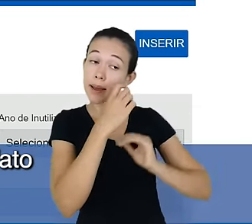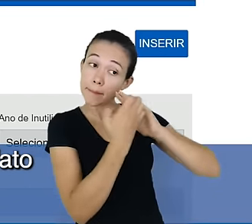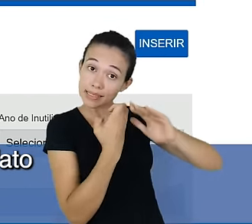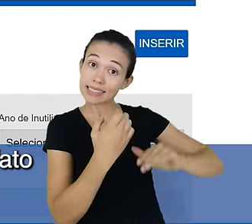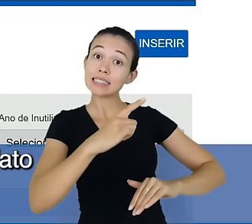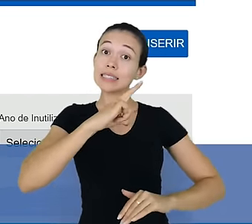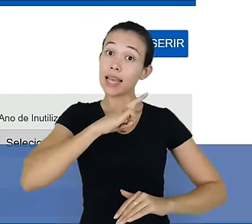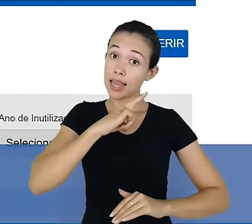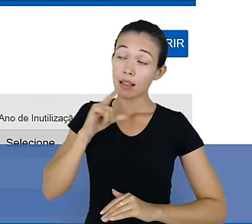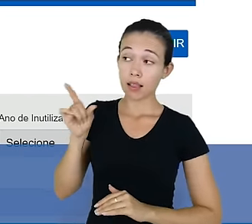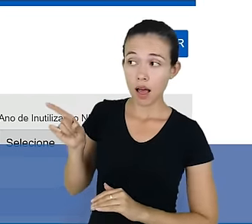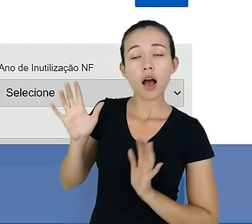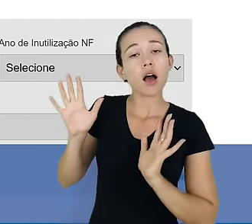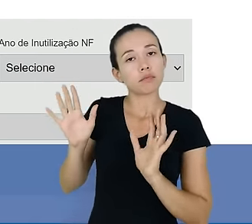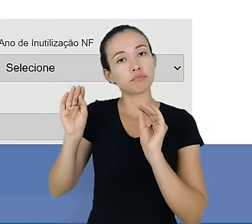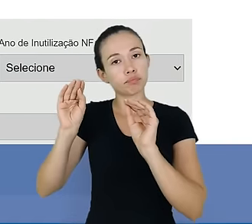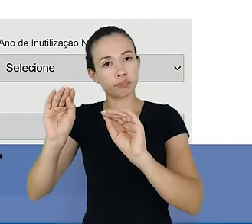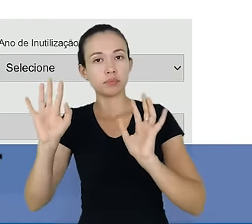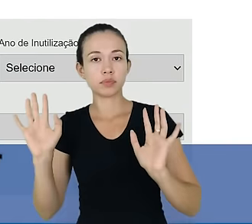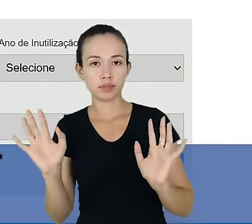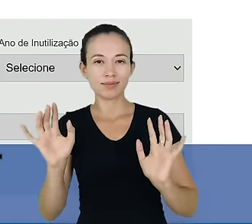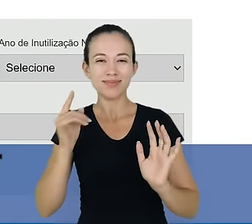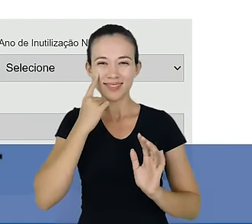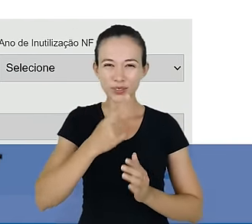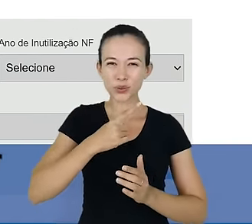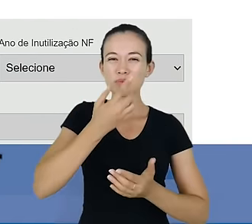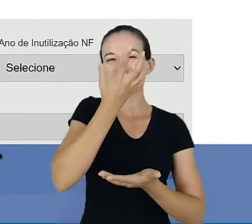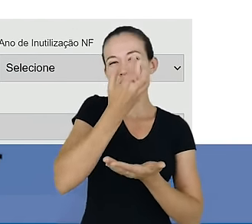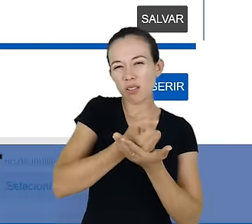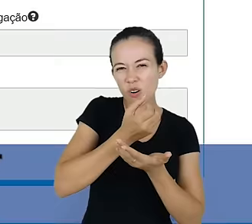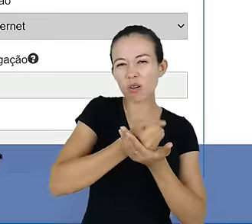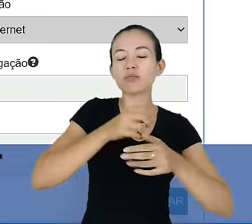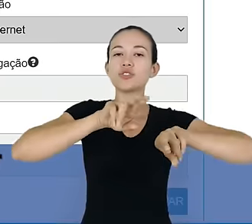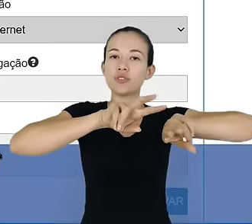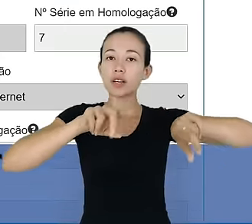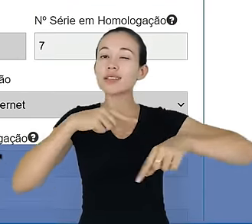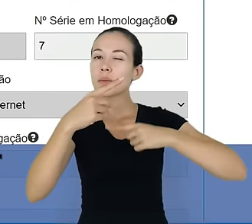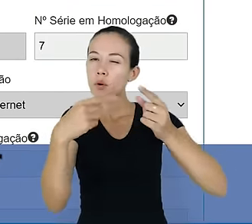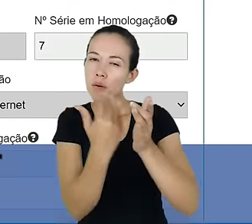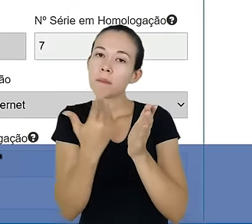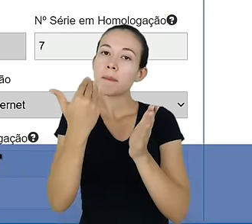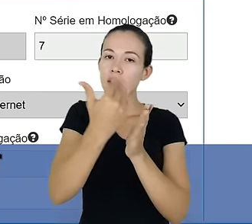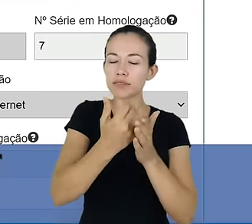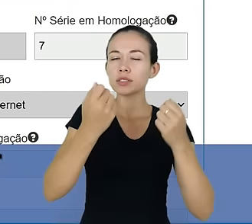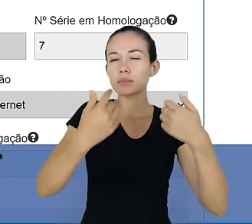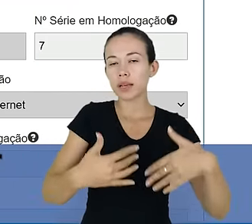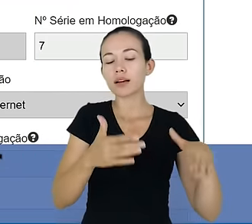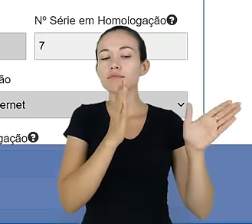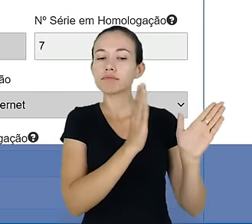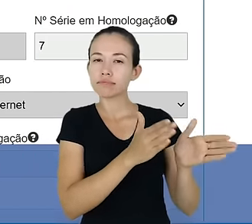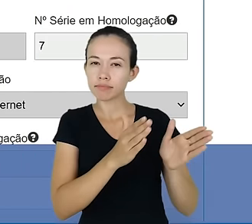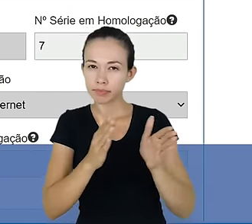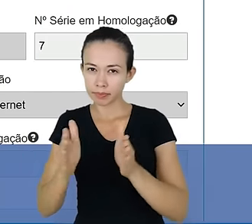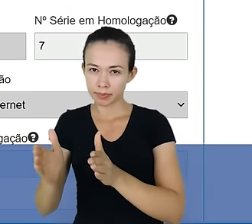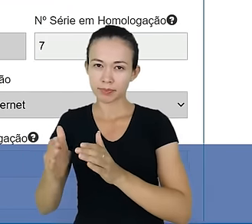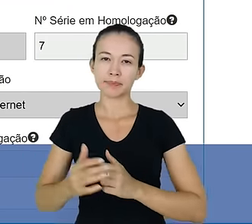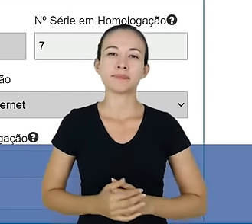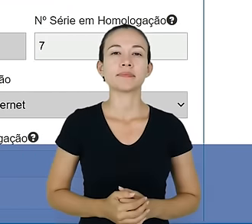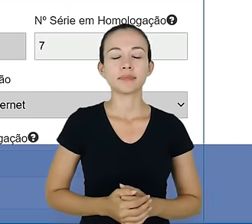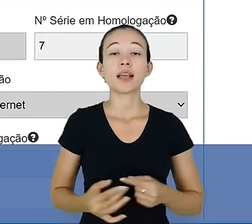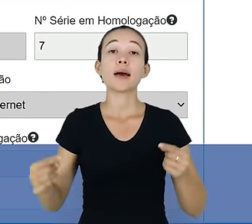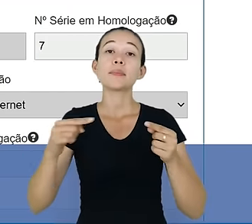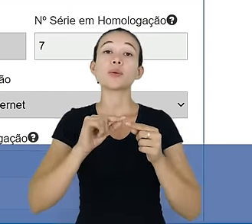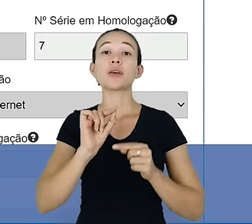inscrição aqui o download autorizado isso aqui tudo a gente vai observar mais adiante passo a passo numa emissão de